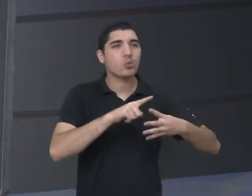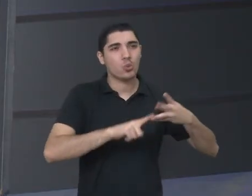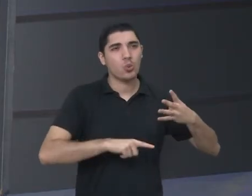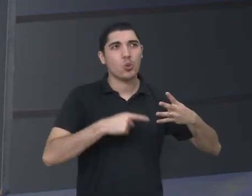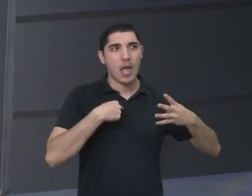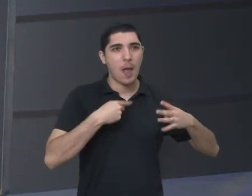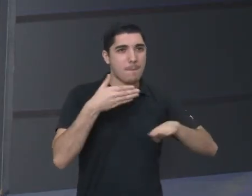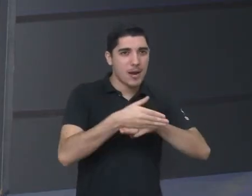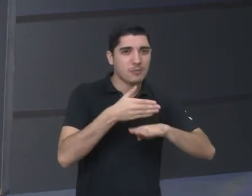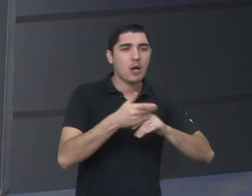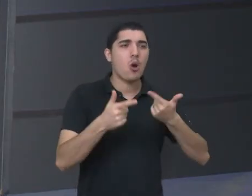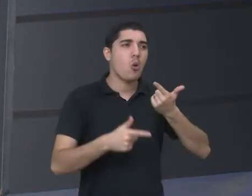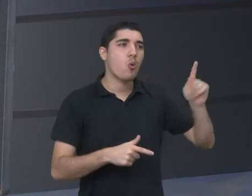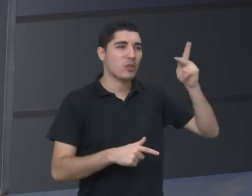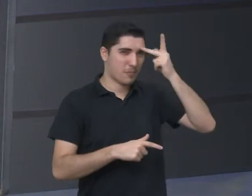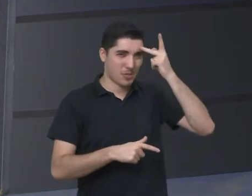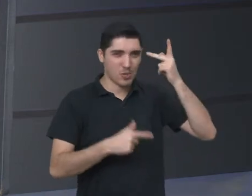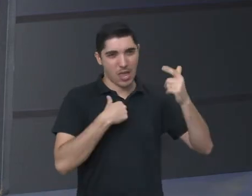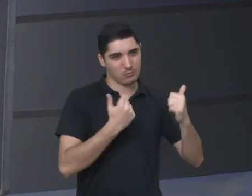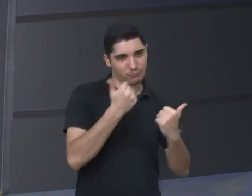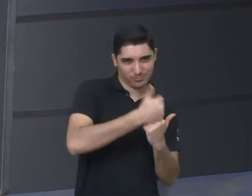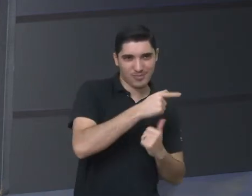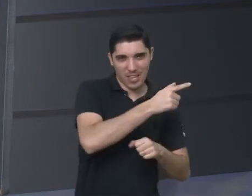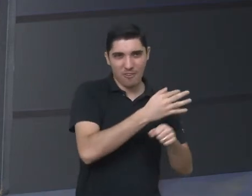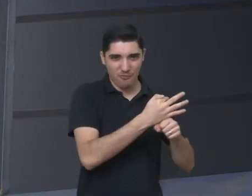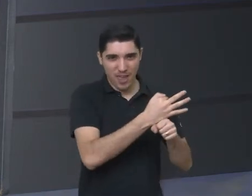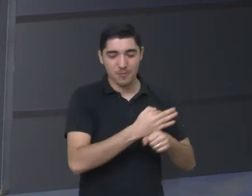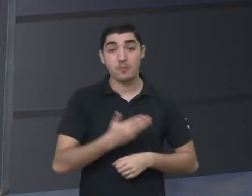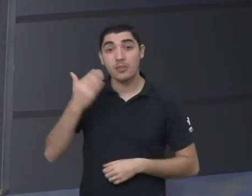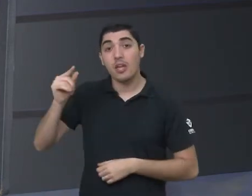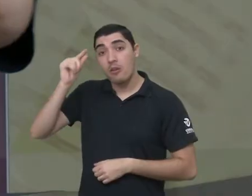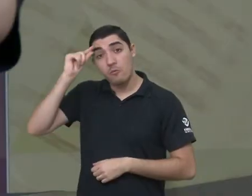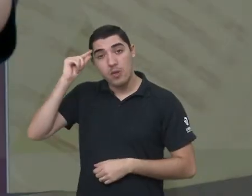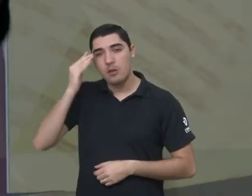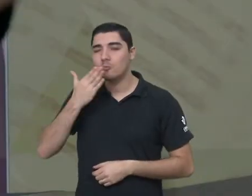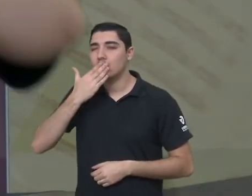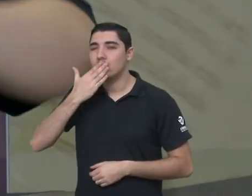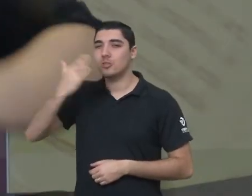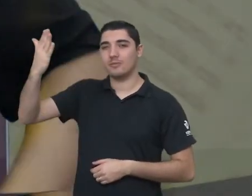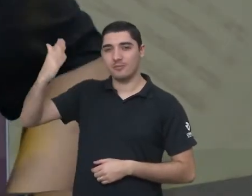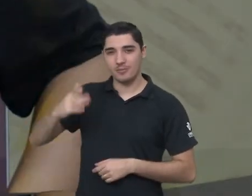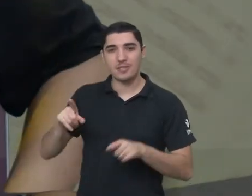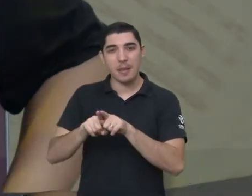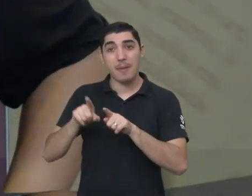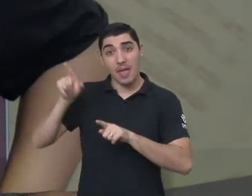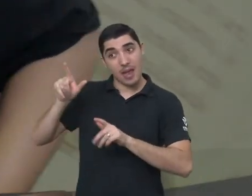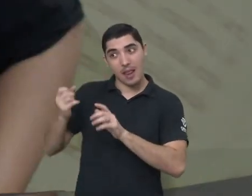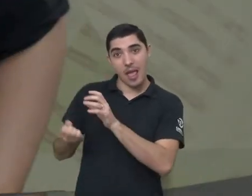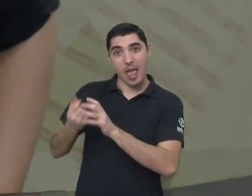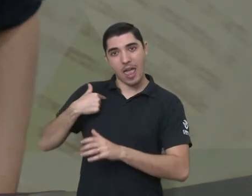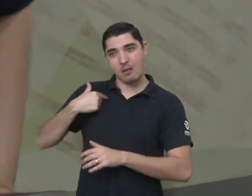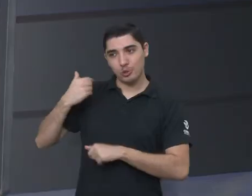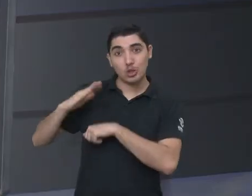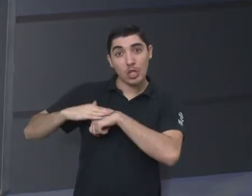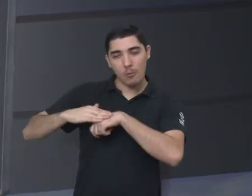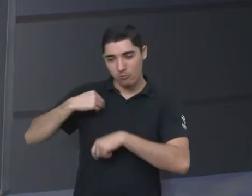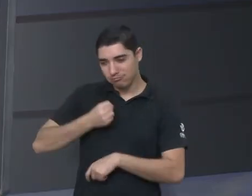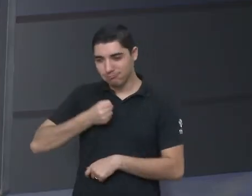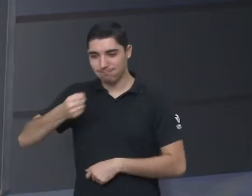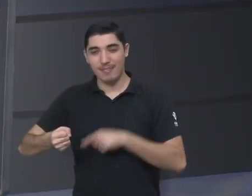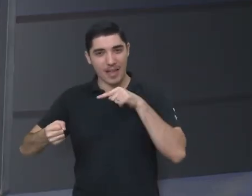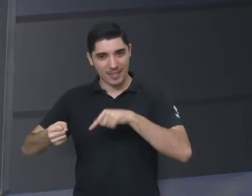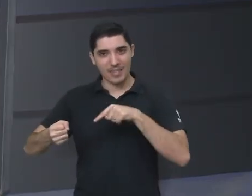Você gosta mais de você, né? Eu falei, se você precisar amanhã, você não vai poder ir para um jogo, sei lá, em Catanduva, em Taubaté, qualquer outra cidade, se você